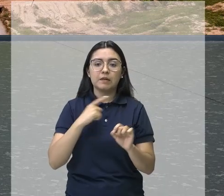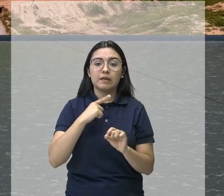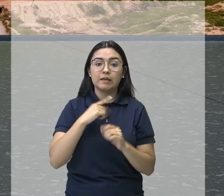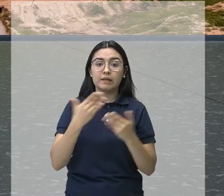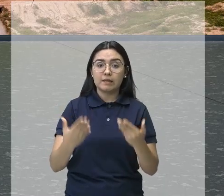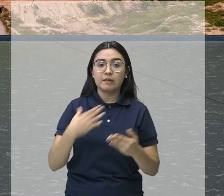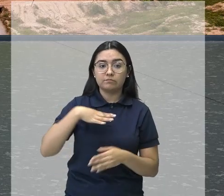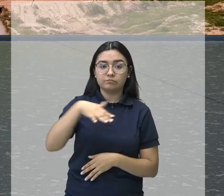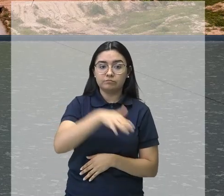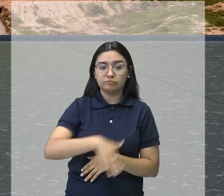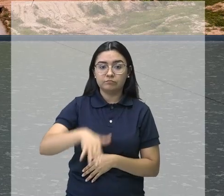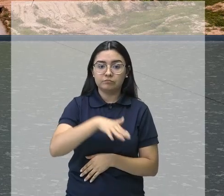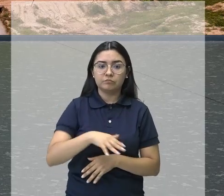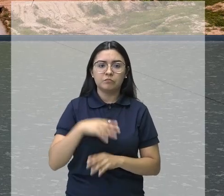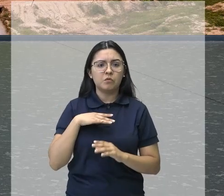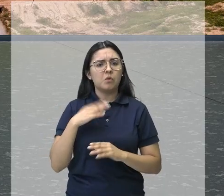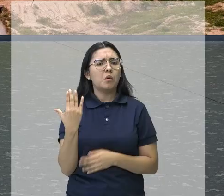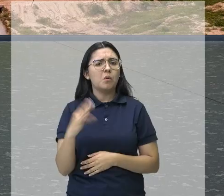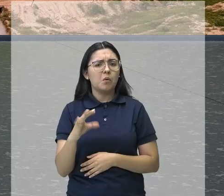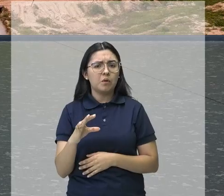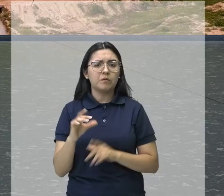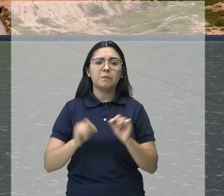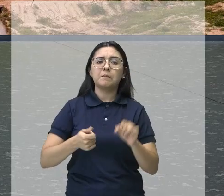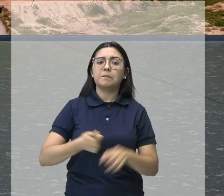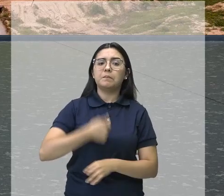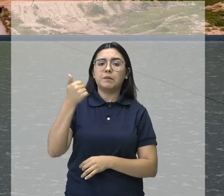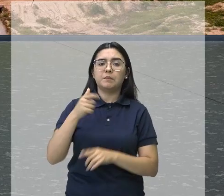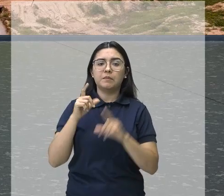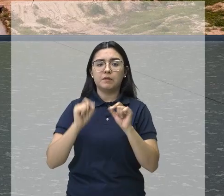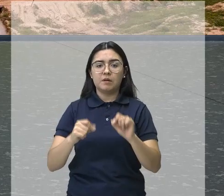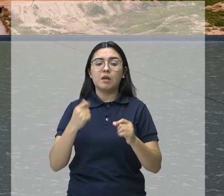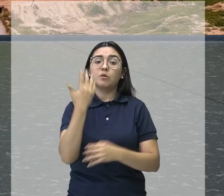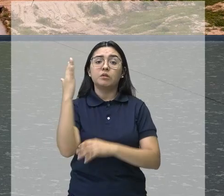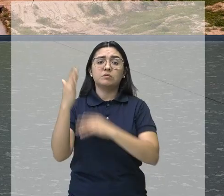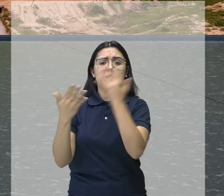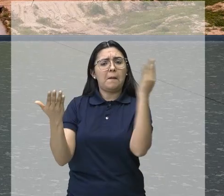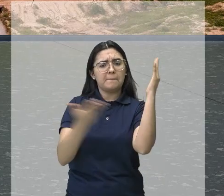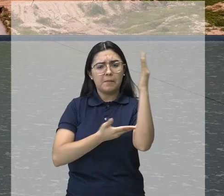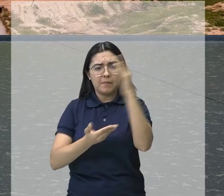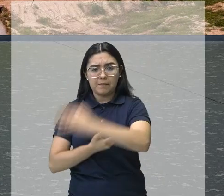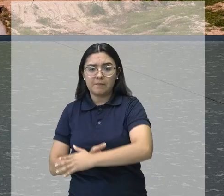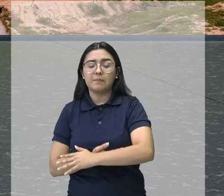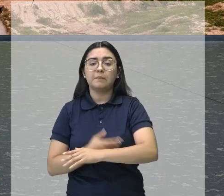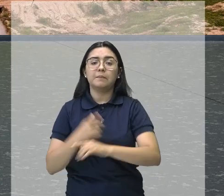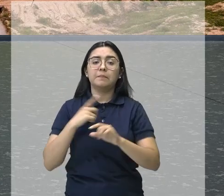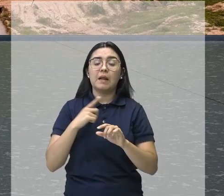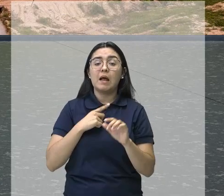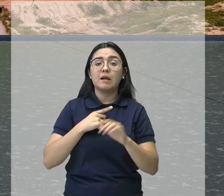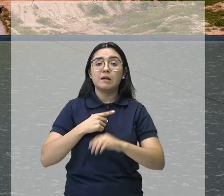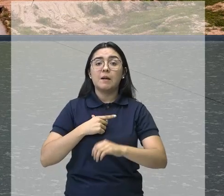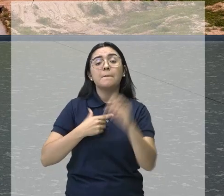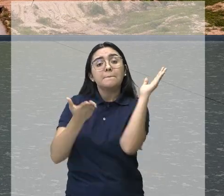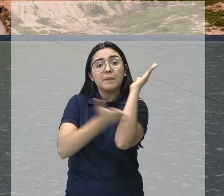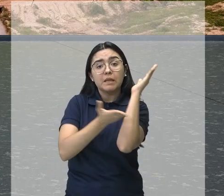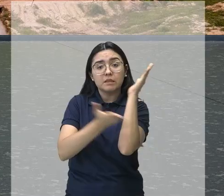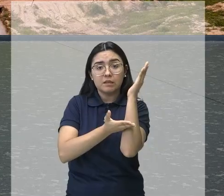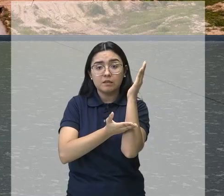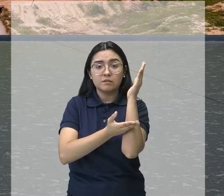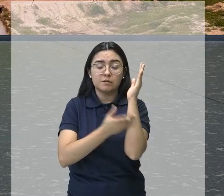desse jeito, terrível, né? O primeiro deles é o desmatamento para extração de madeira, como, por